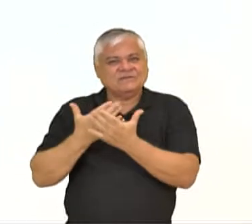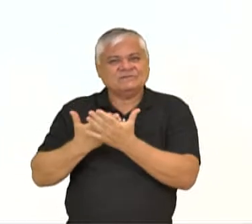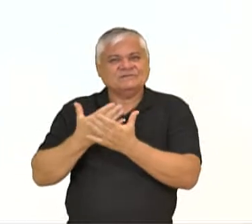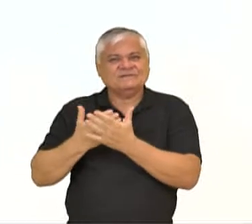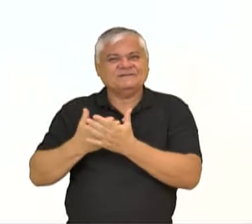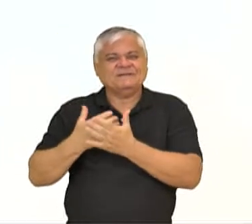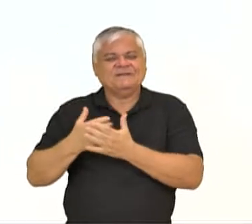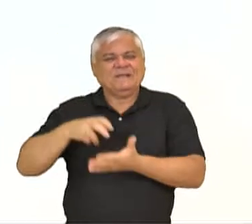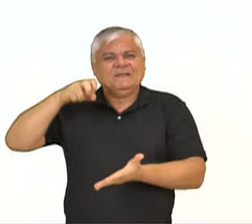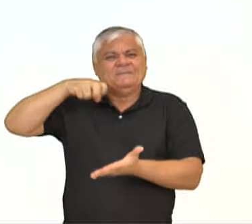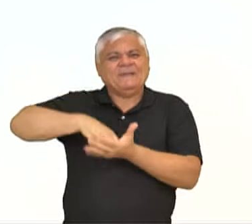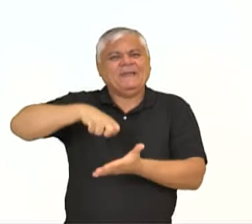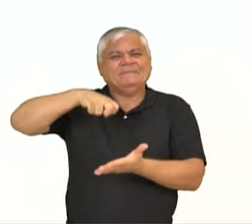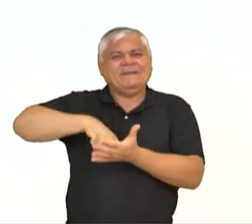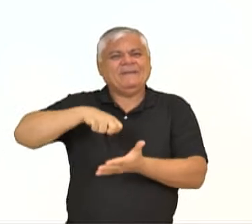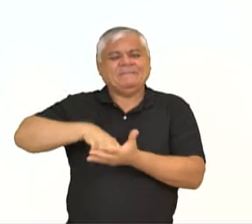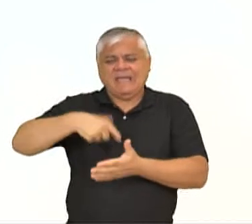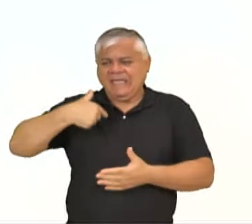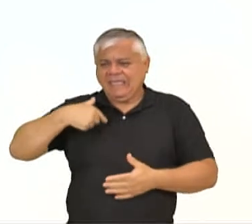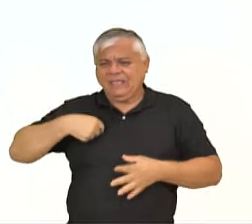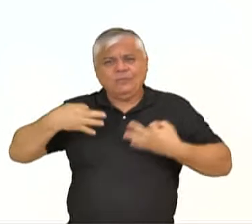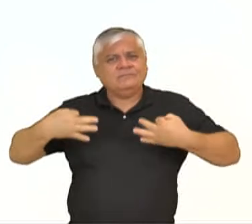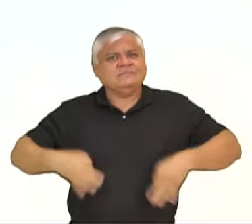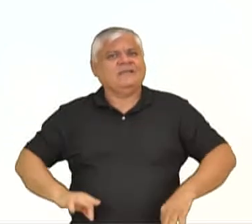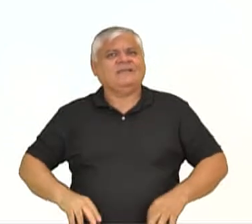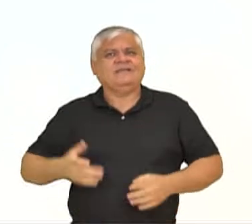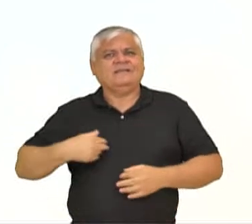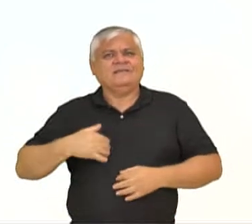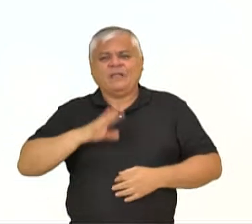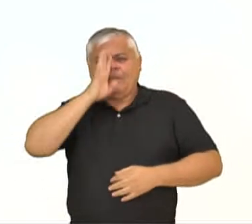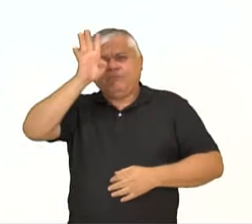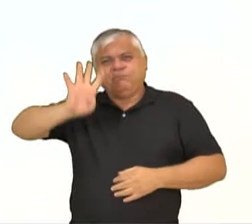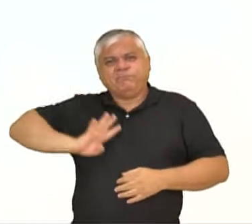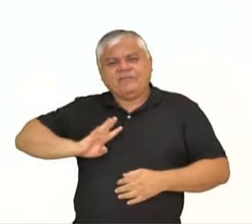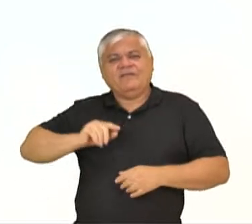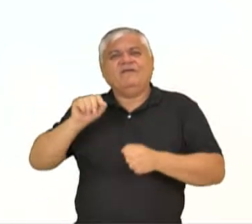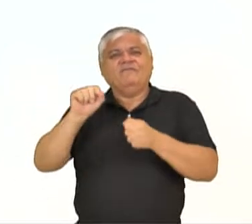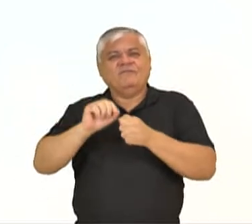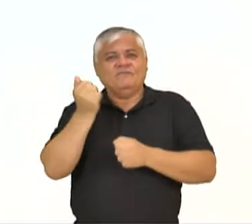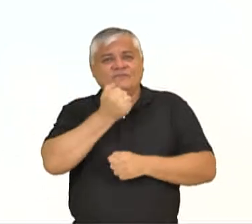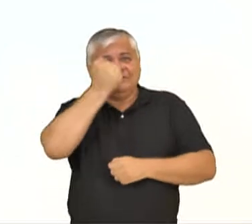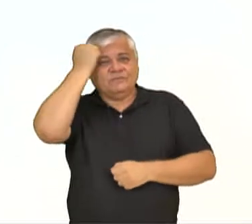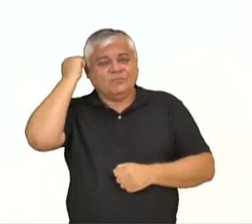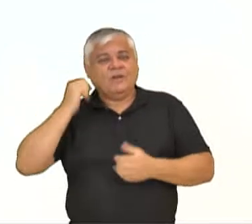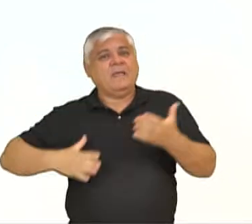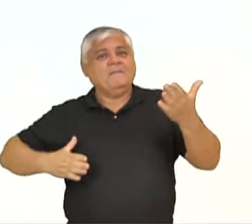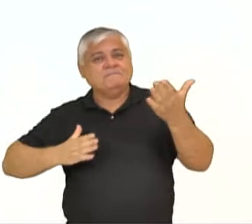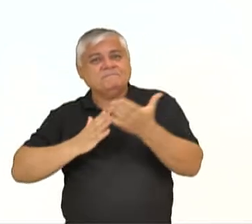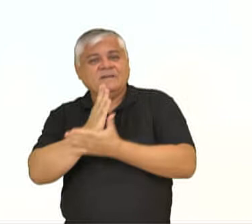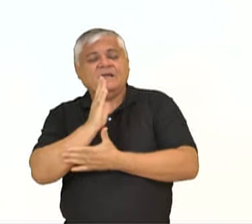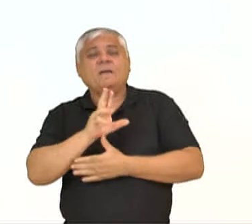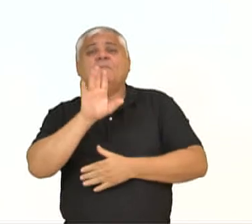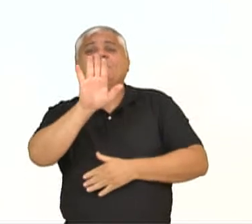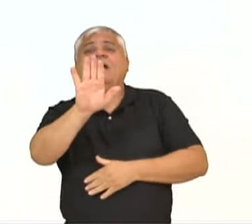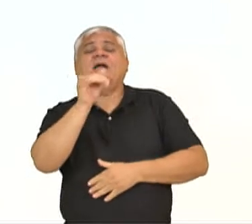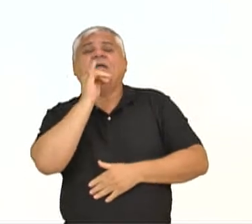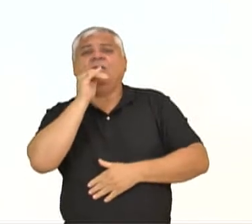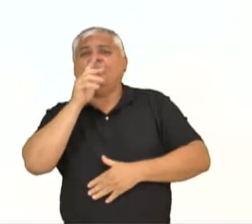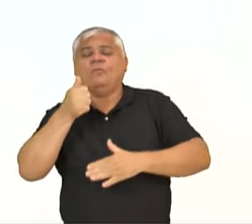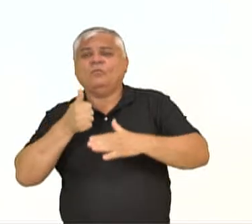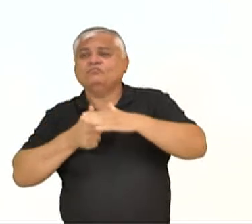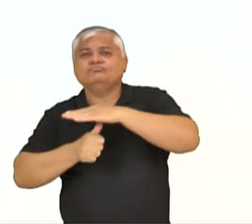recebendo castigo pelo que não fazia. Fizeram o vestibular com sucesso, mas não conseguira entrar